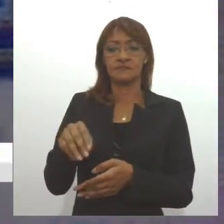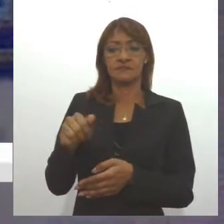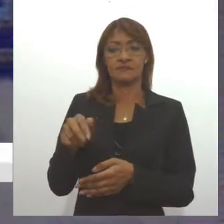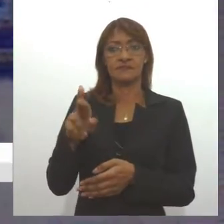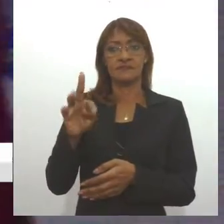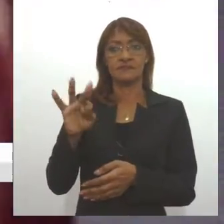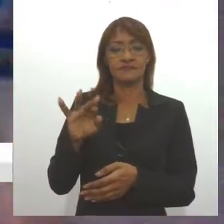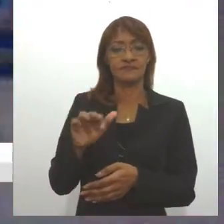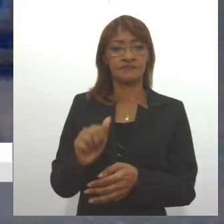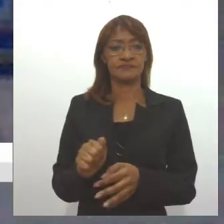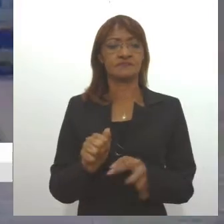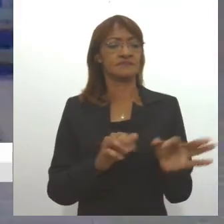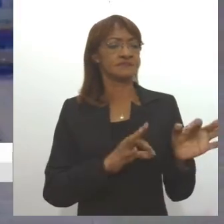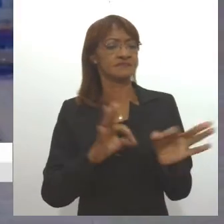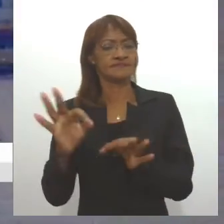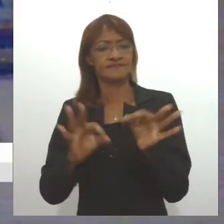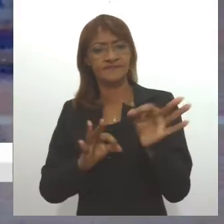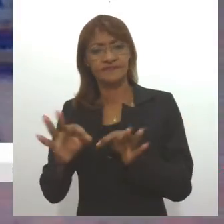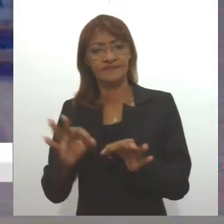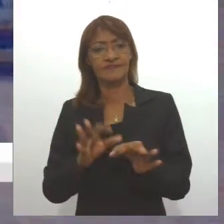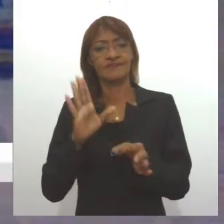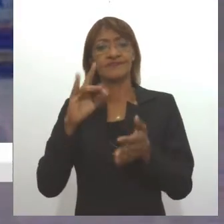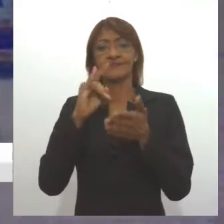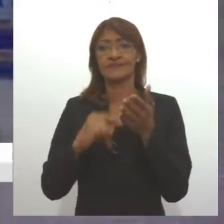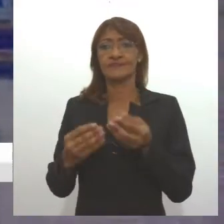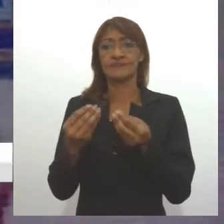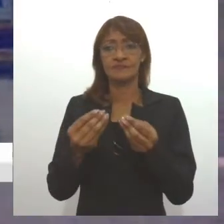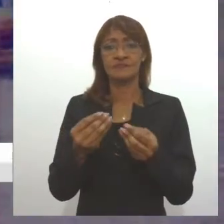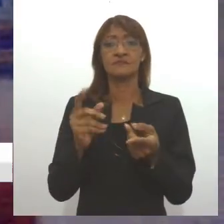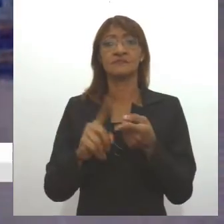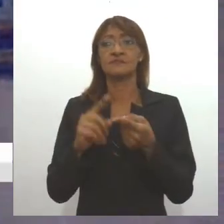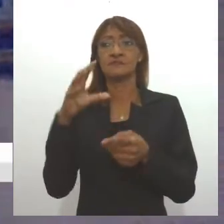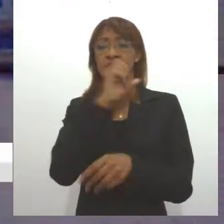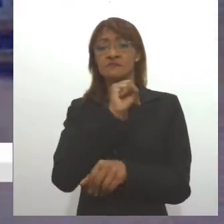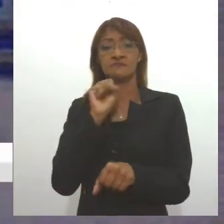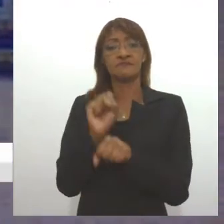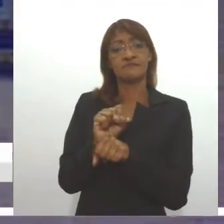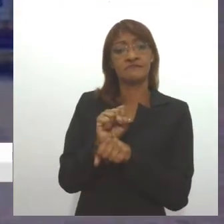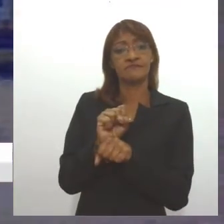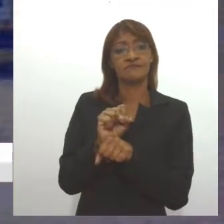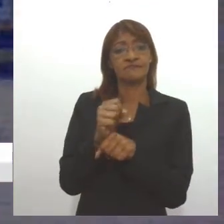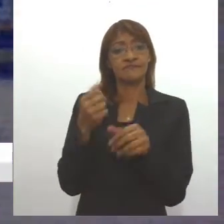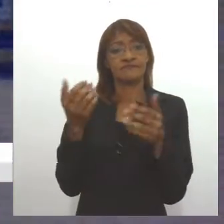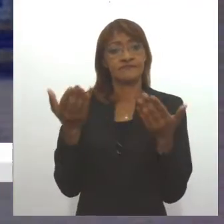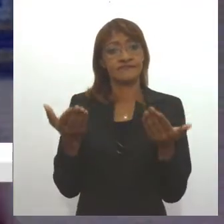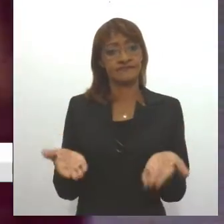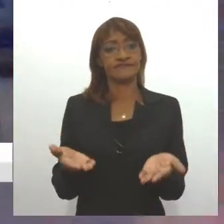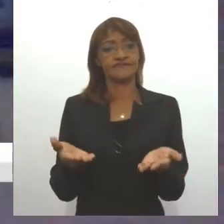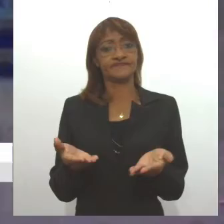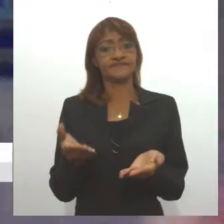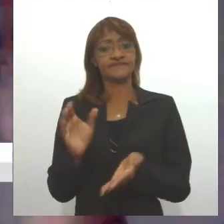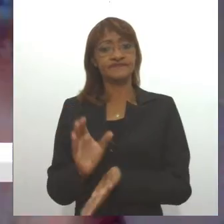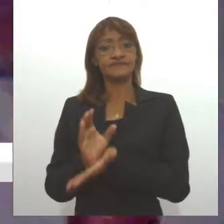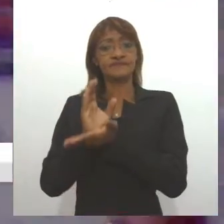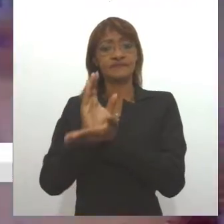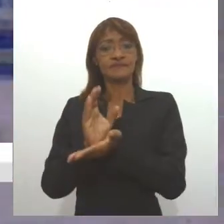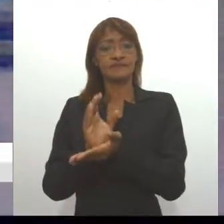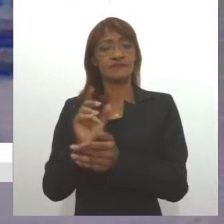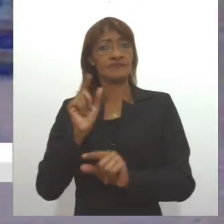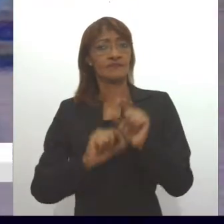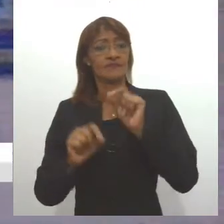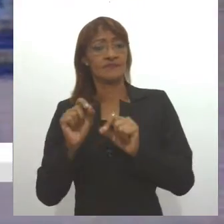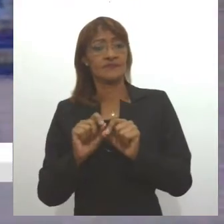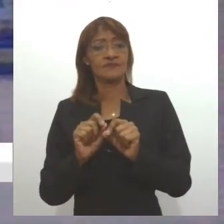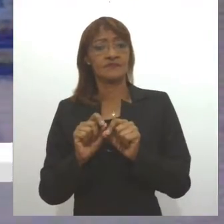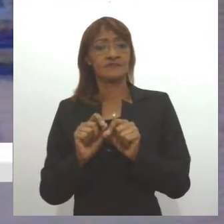o procedimento, encaminhou e ele paralisou de repente, mesmo ela anunciando que o conselho seria, ela foi na